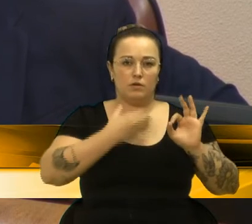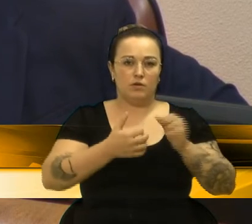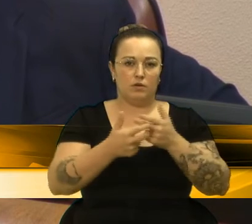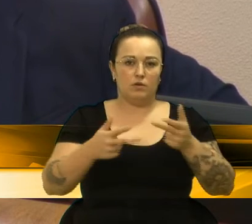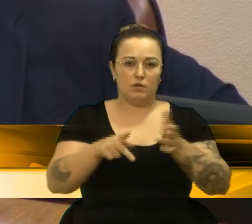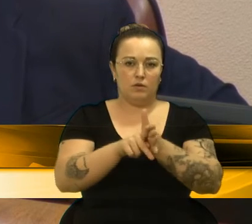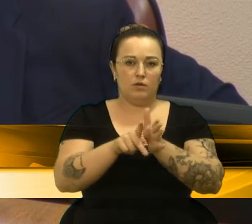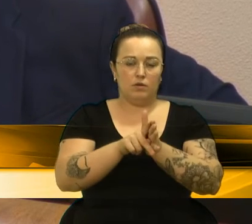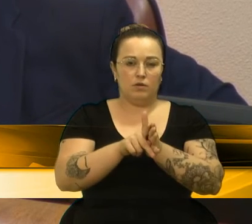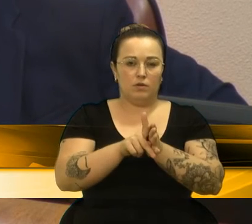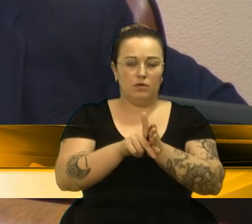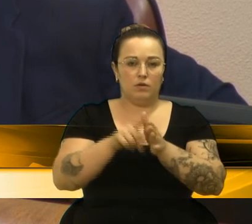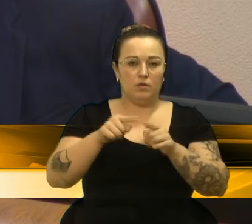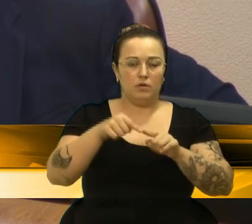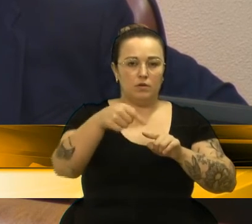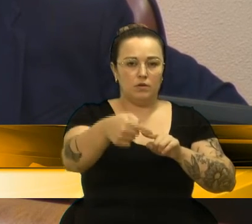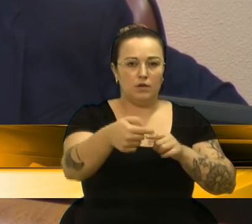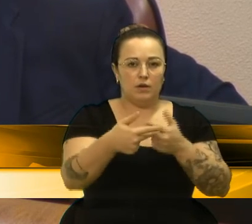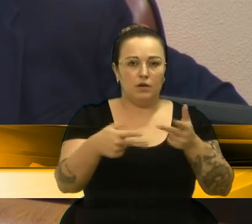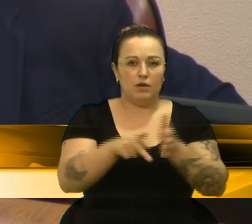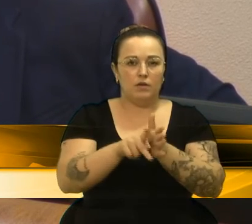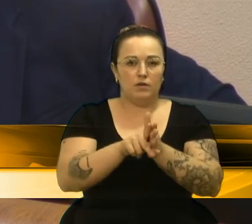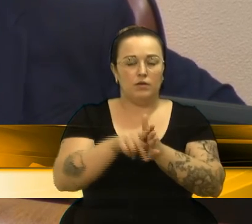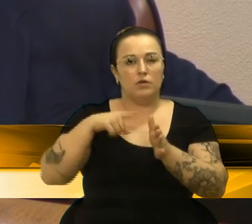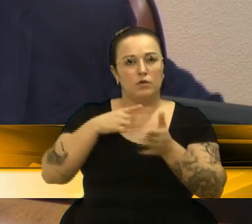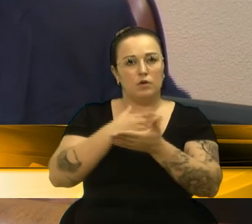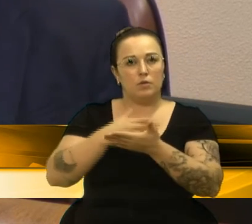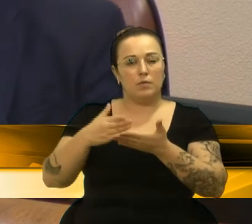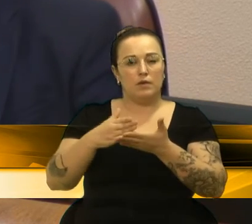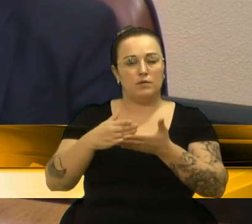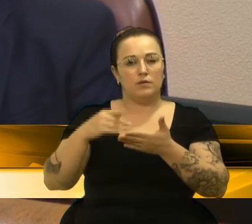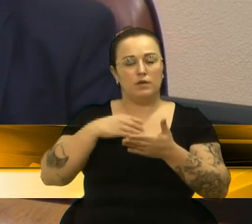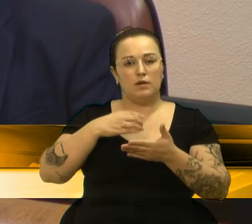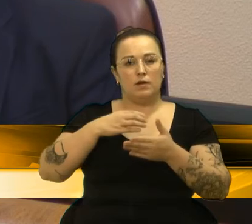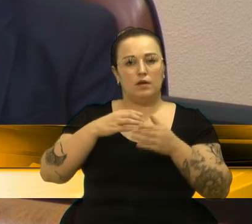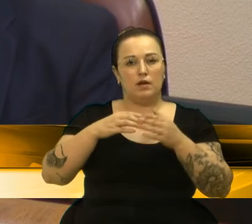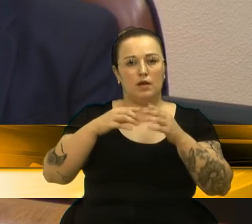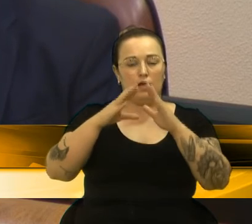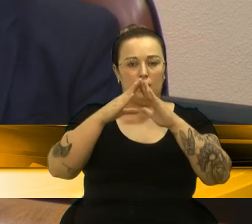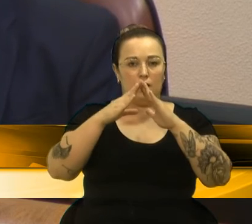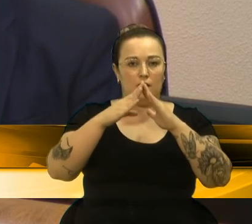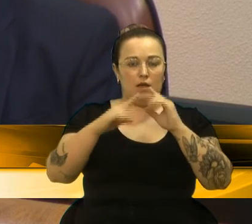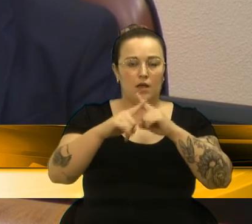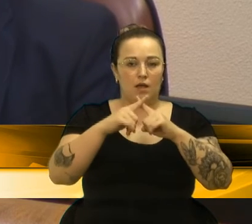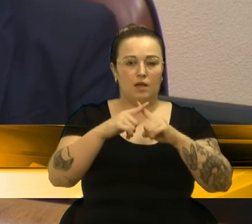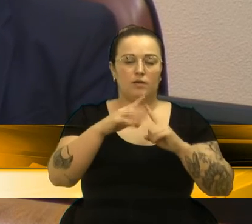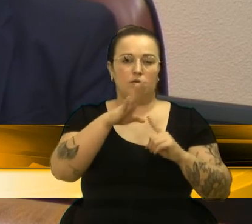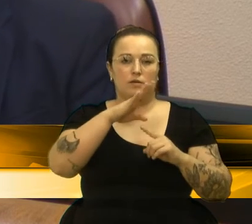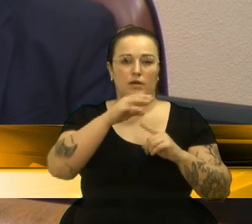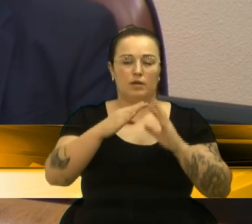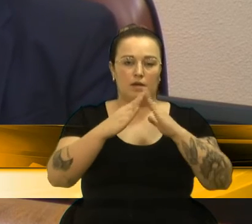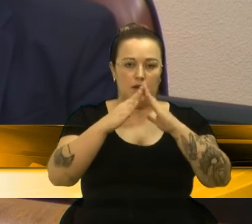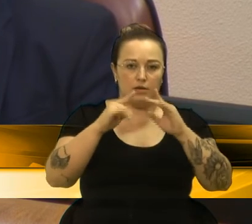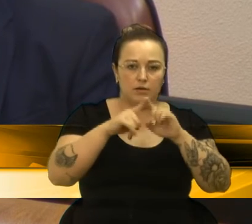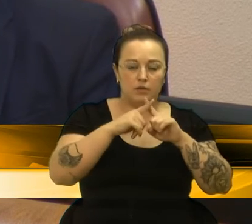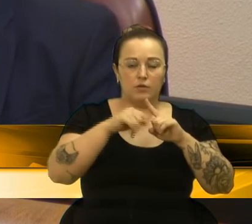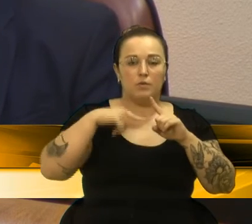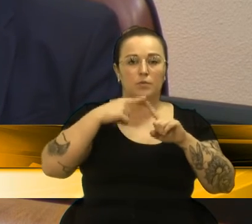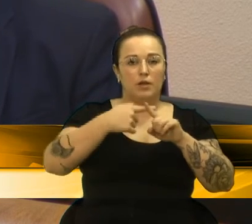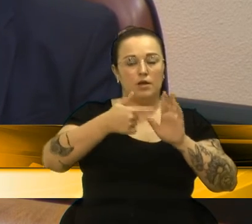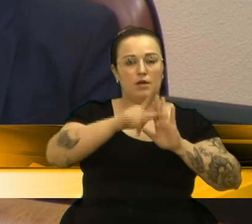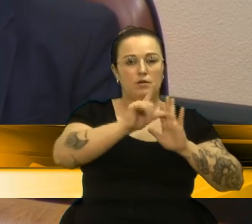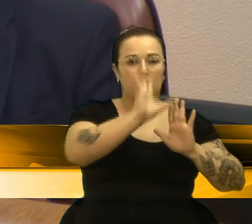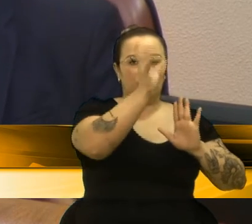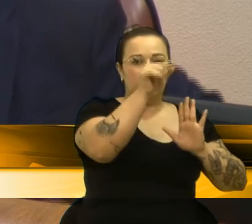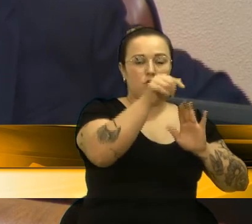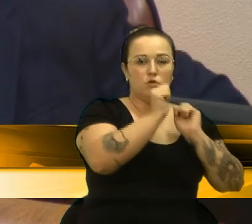que já estavam em tratativas para a realização da iniciativa na Catedral. Em razão disso, impossibilitou a realização da bênção acontecer no Largo da Prefeitura,